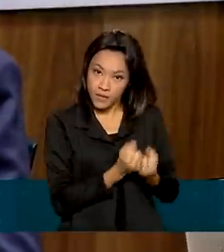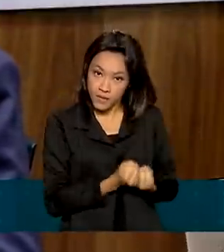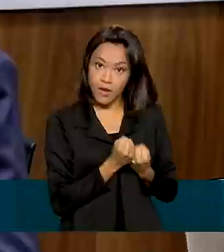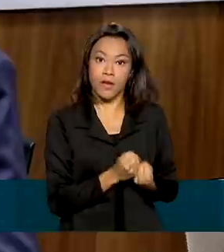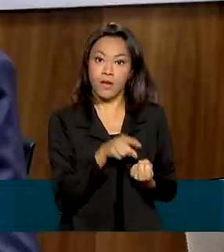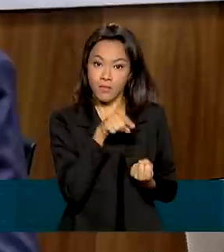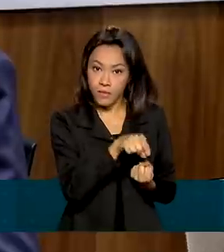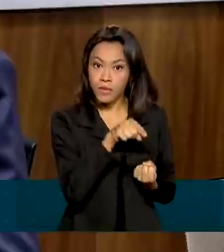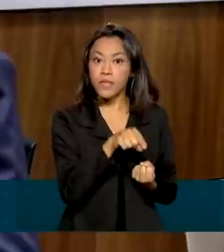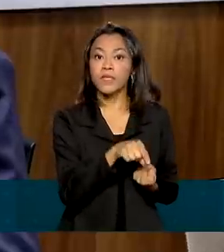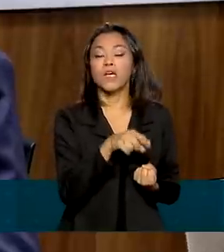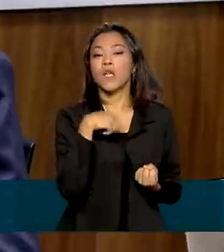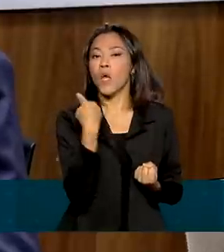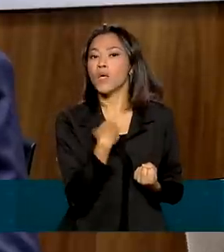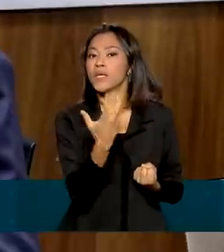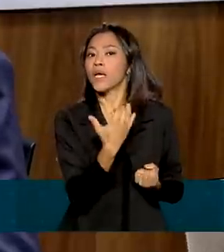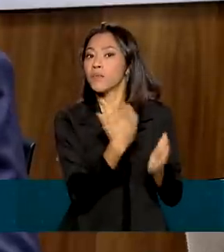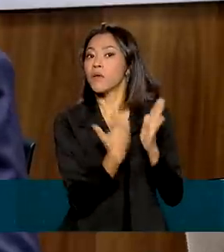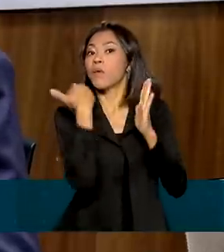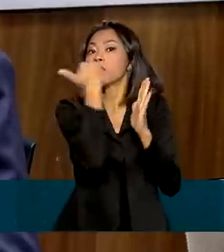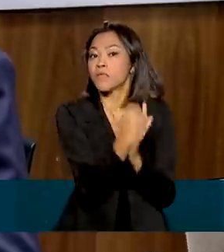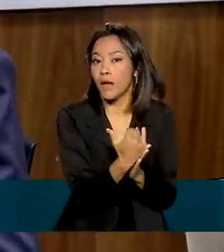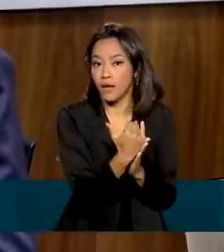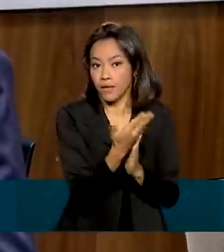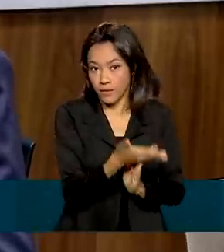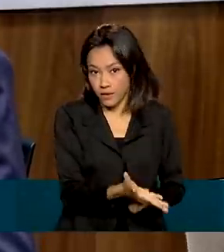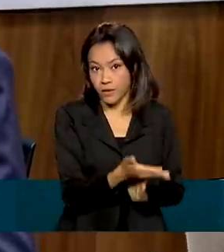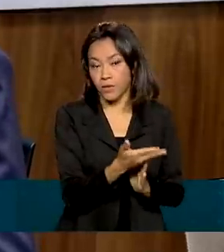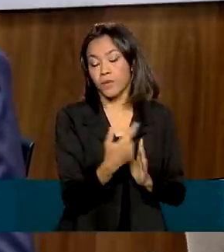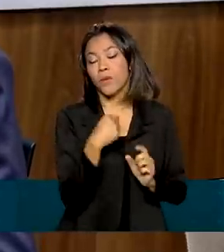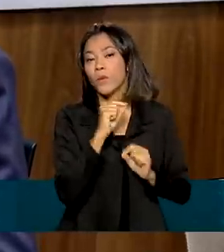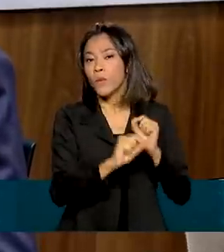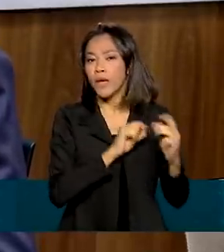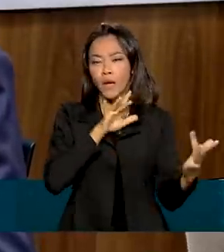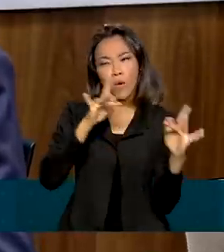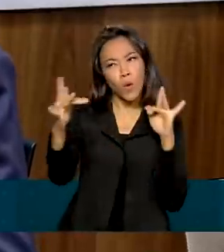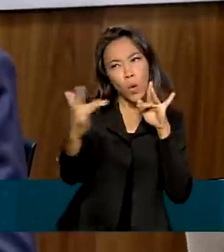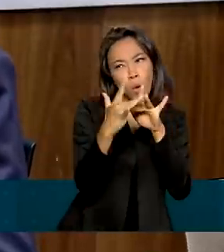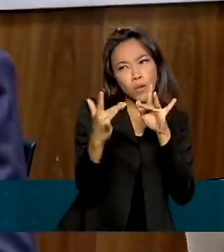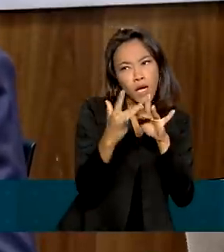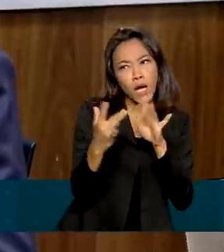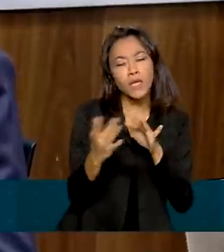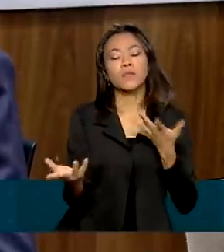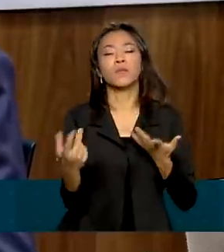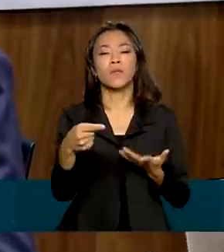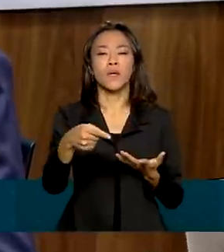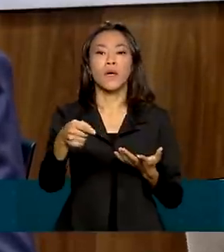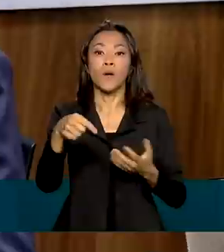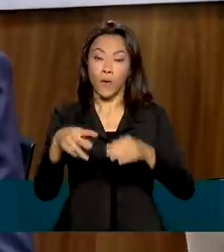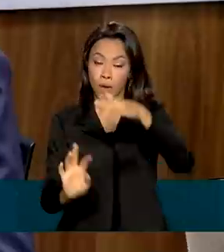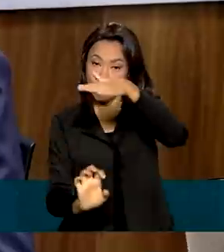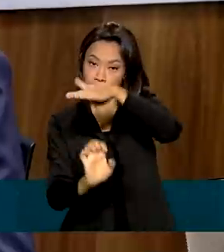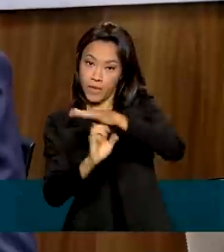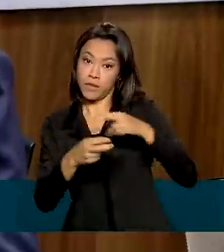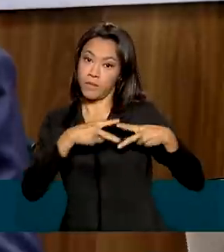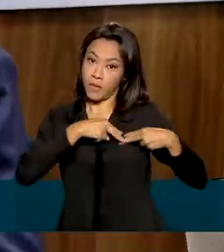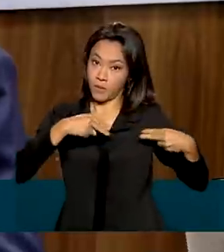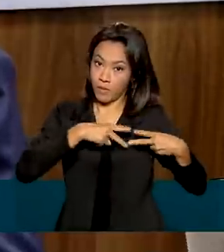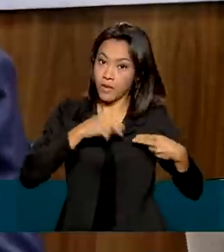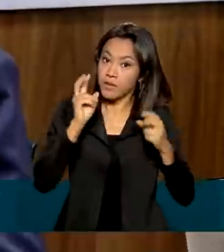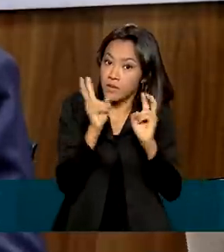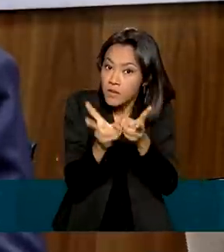de gás nós pretendemos aumentar isso aí então o contato nosso ecopetro e buscando sempre espaço no orçamento